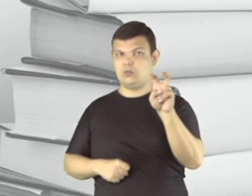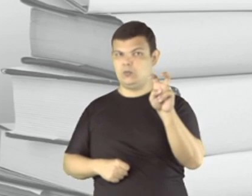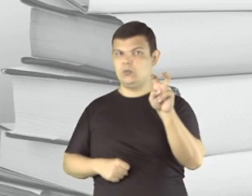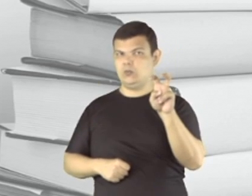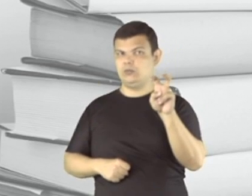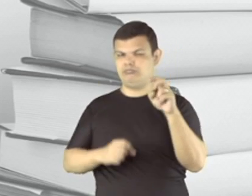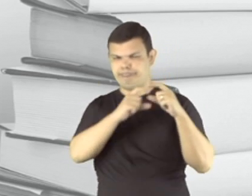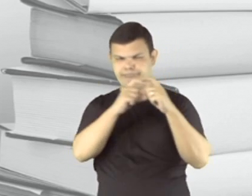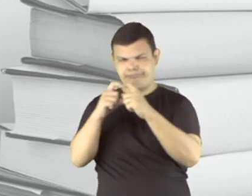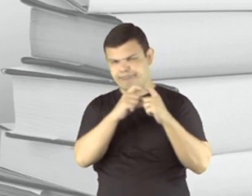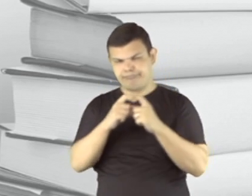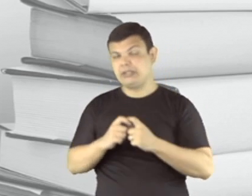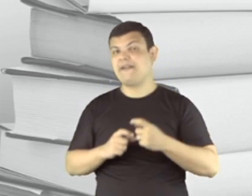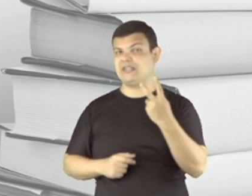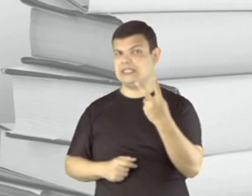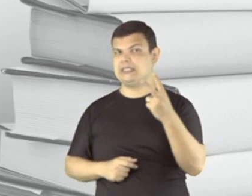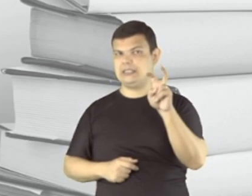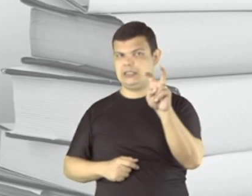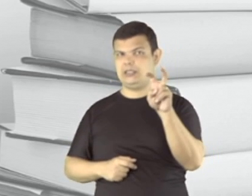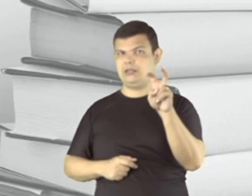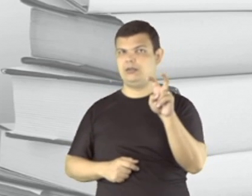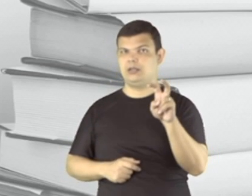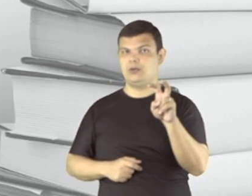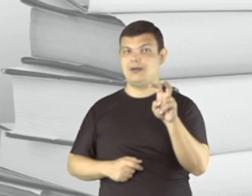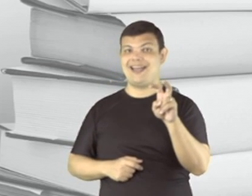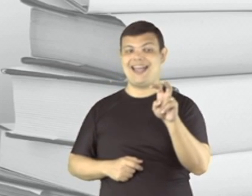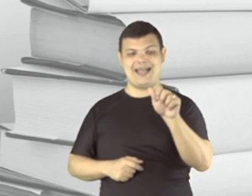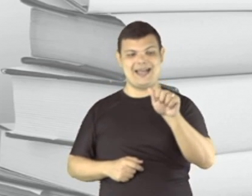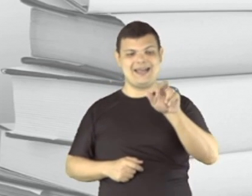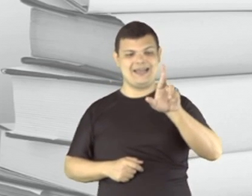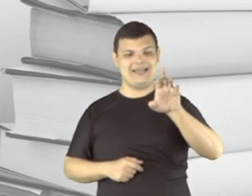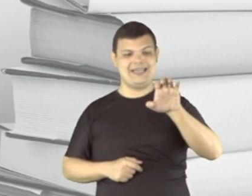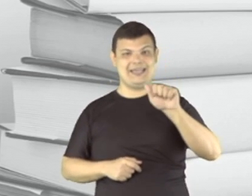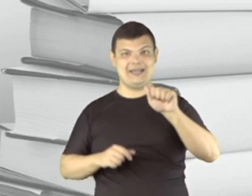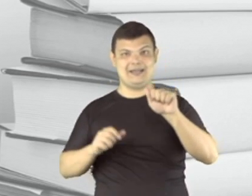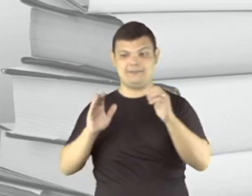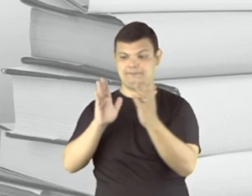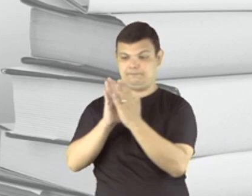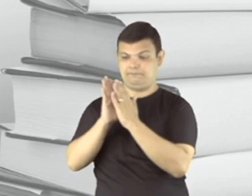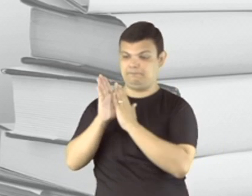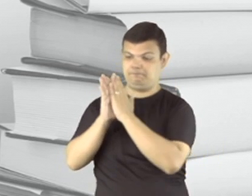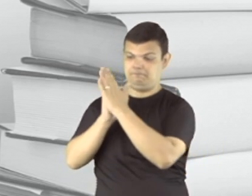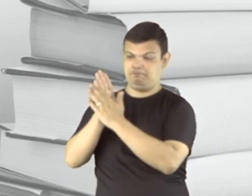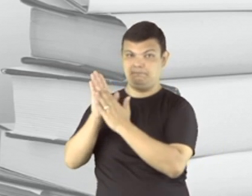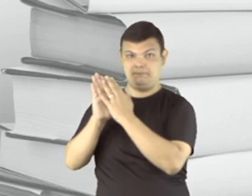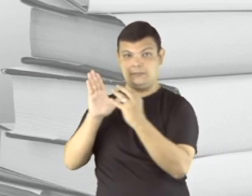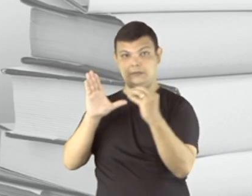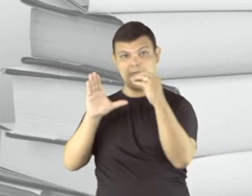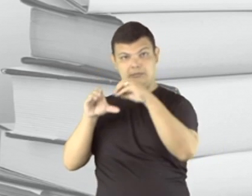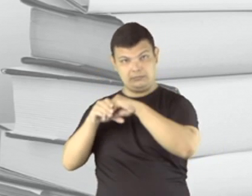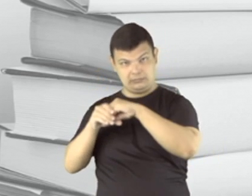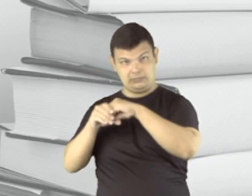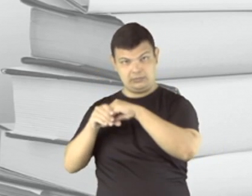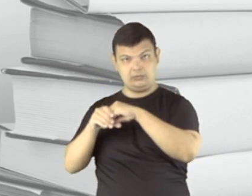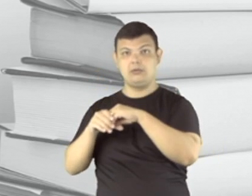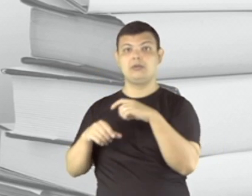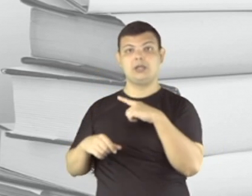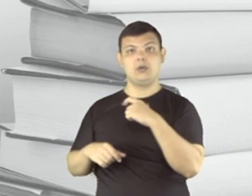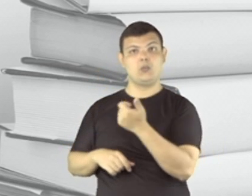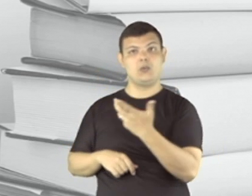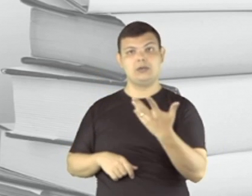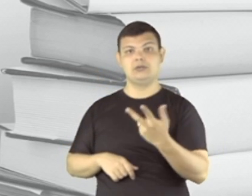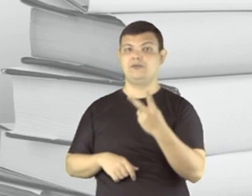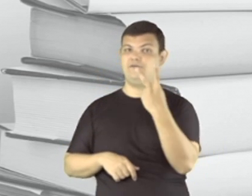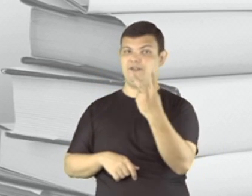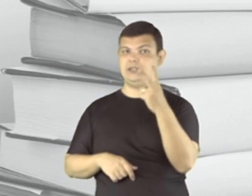25 quadradinhos. Então a área desta figura plana, que é essa parte interna aqui, a parte de dentro,